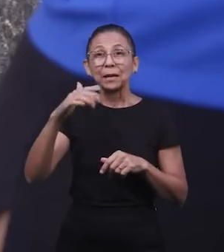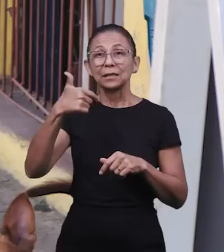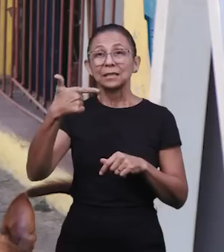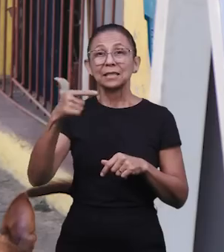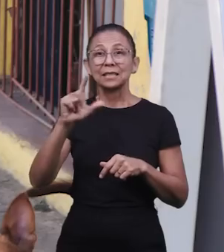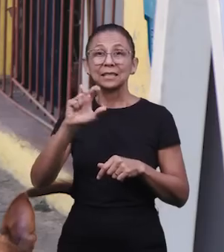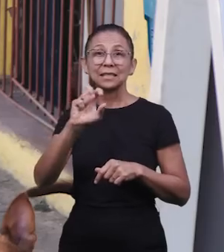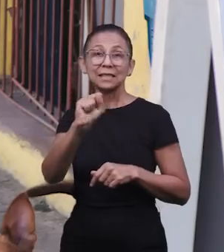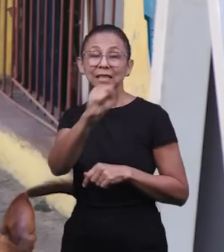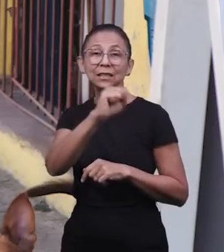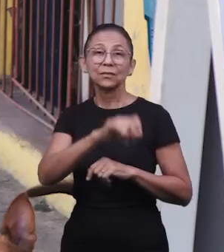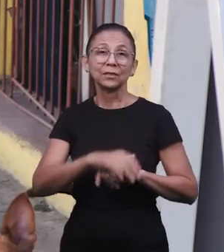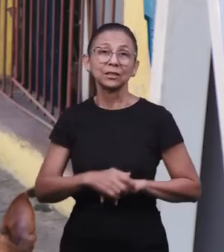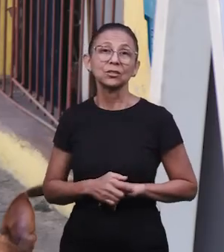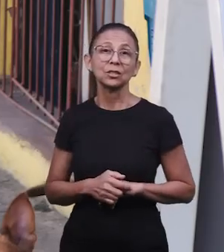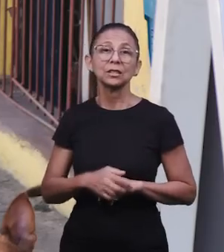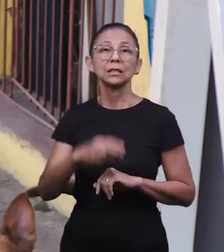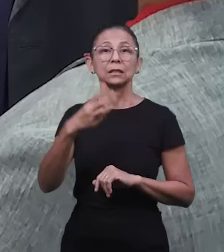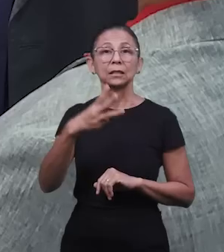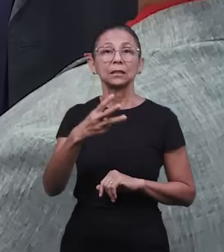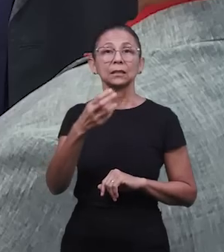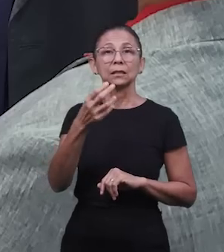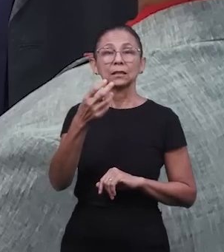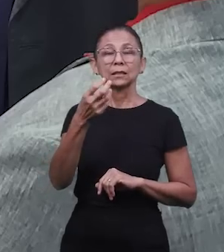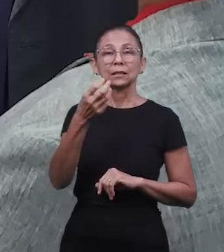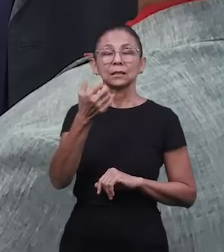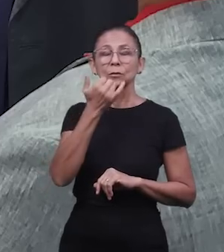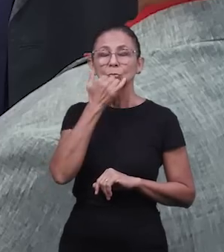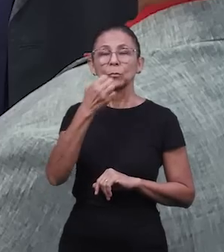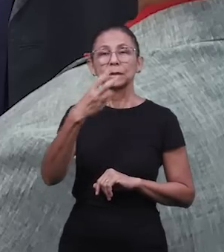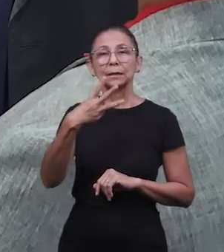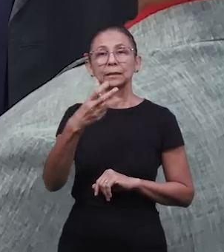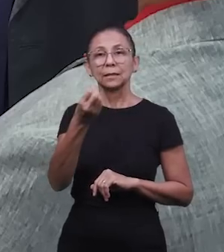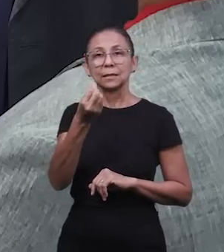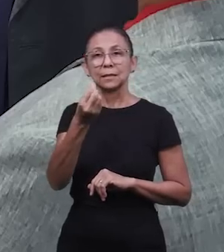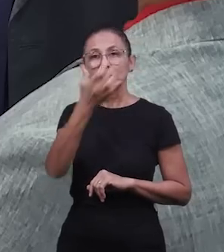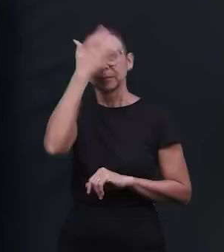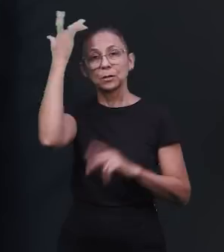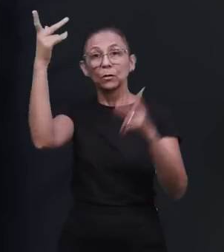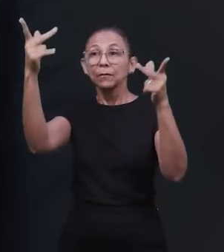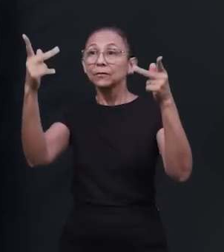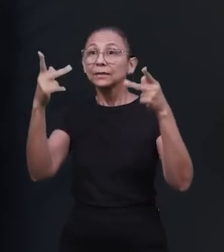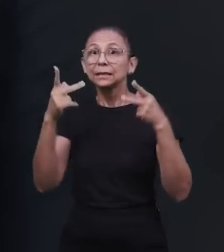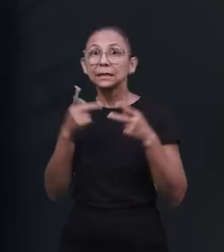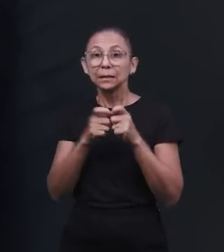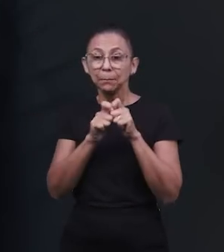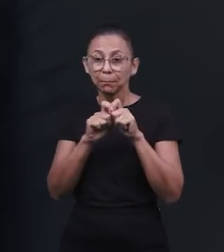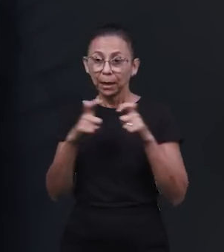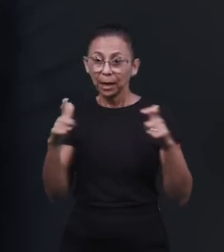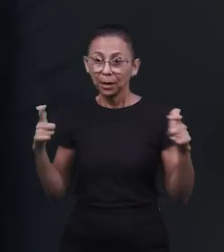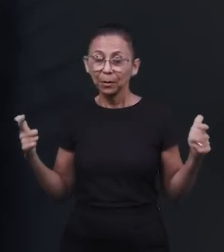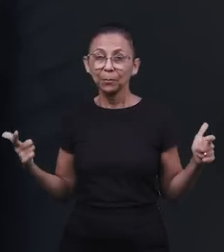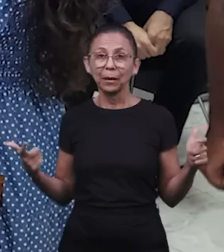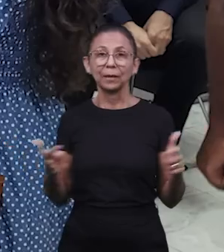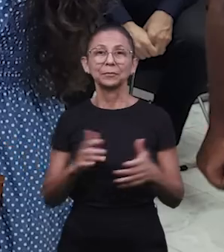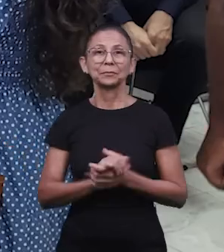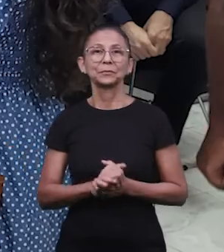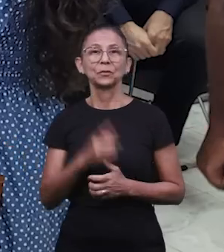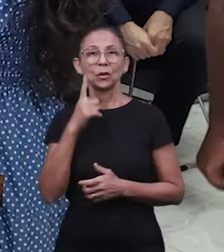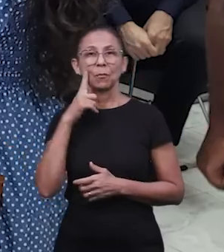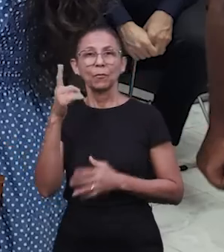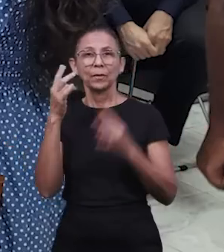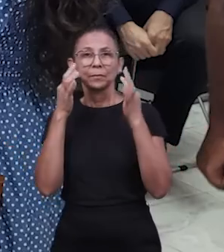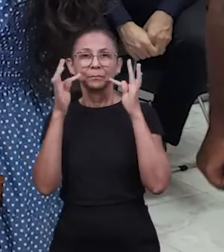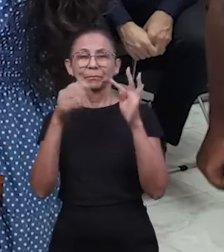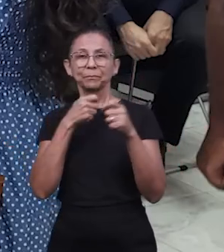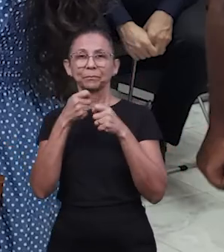120 participantes, sendo destes 36 visitantes. Nós entrevistamos o pastor Felipe, responsável da igreja, e o